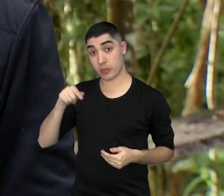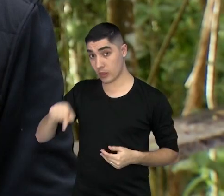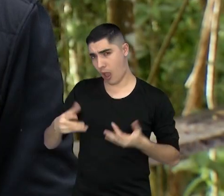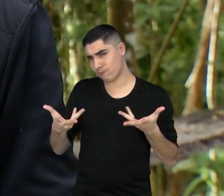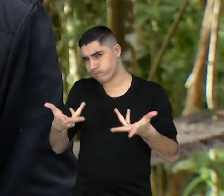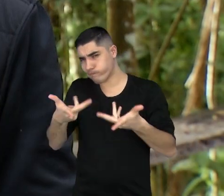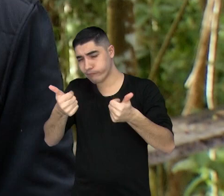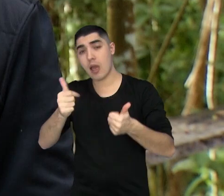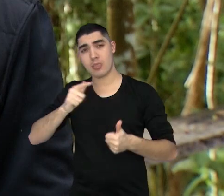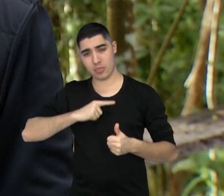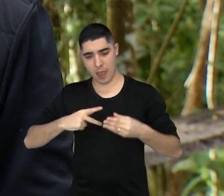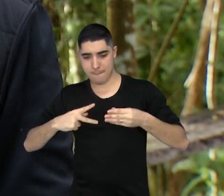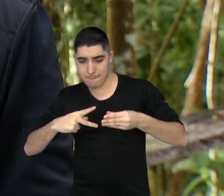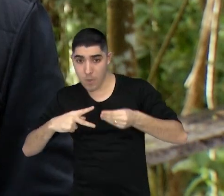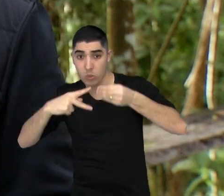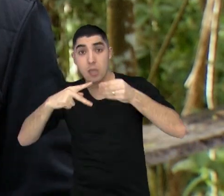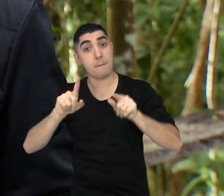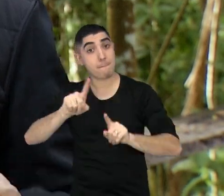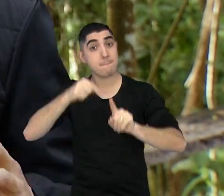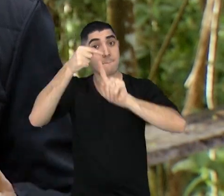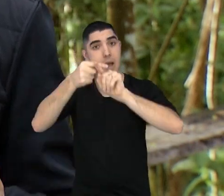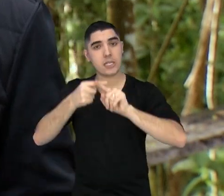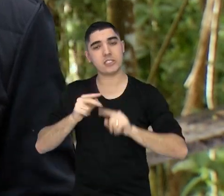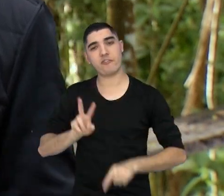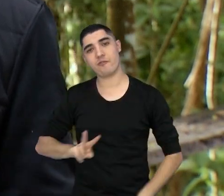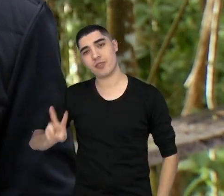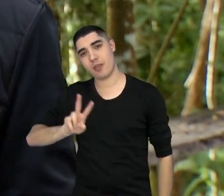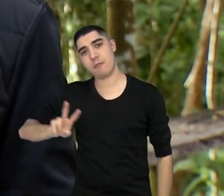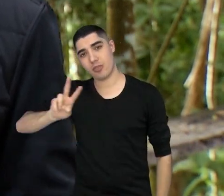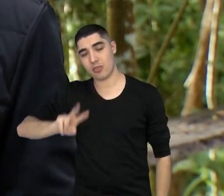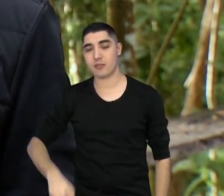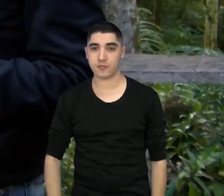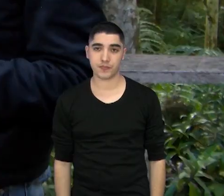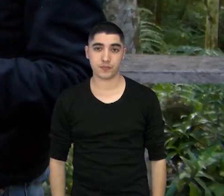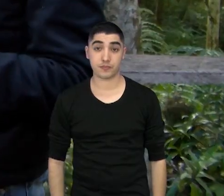Esse cogumelo, ele começou a ganhar uma importância grande,